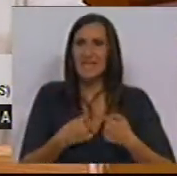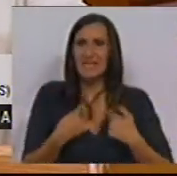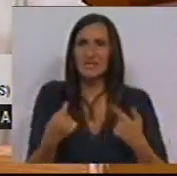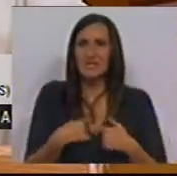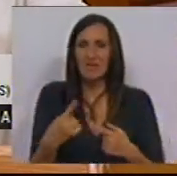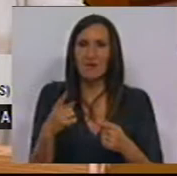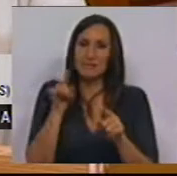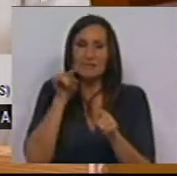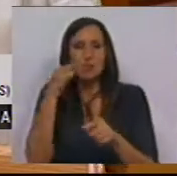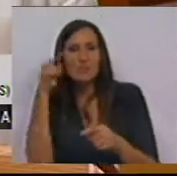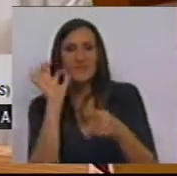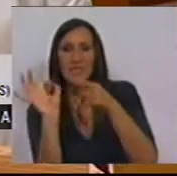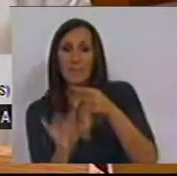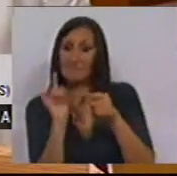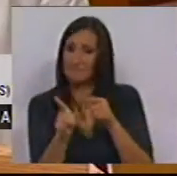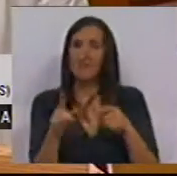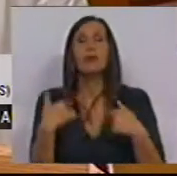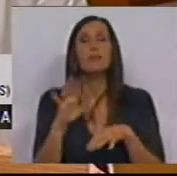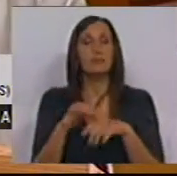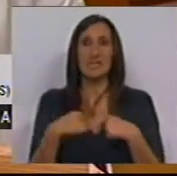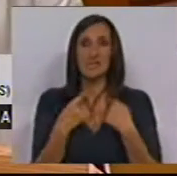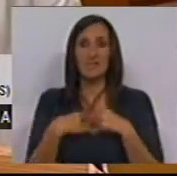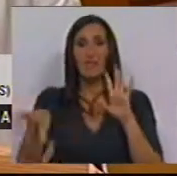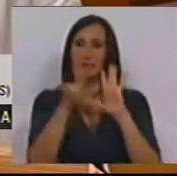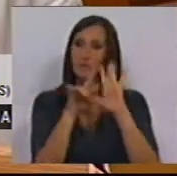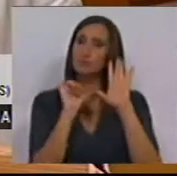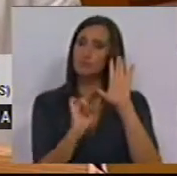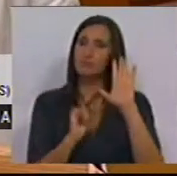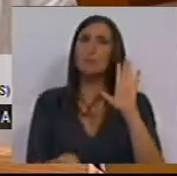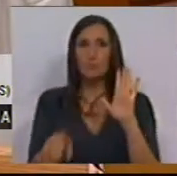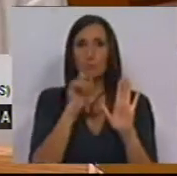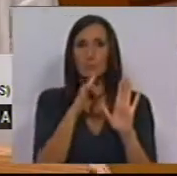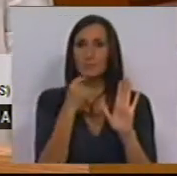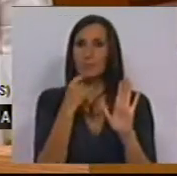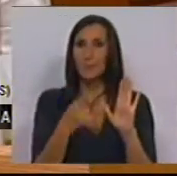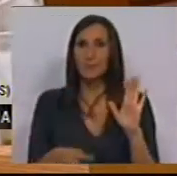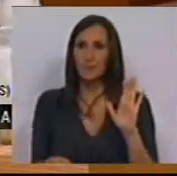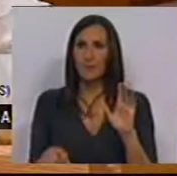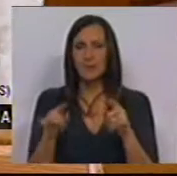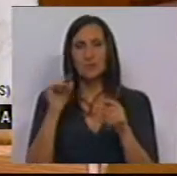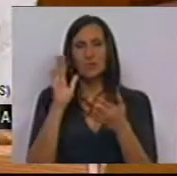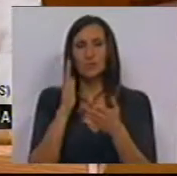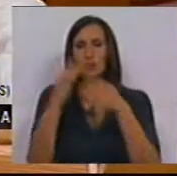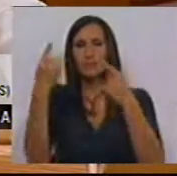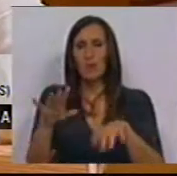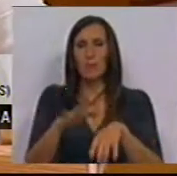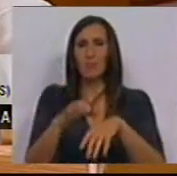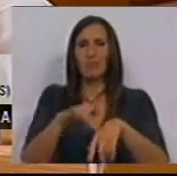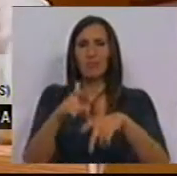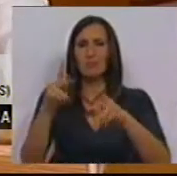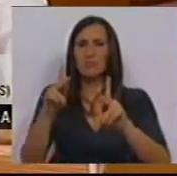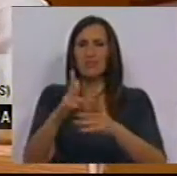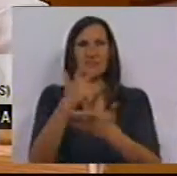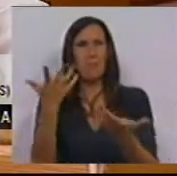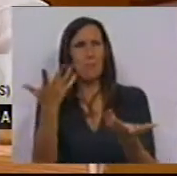em particular. Quanto à iniciativa legislativa, podemos situar-nos exclusivamente na indisponibilidade